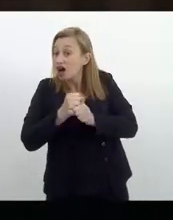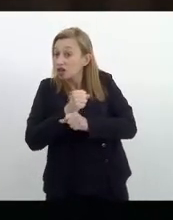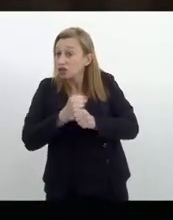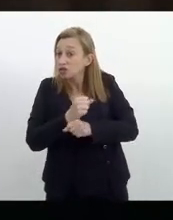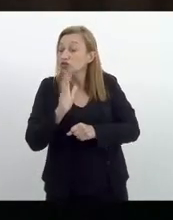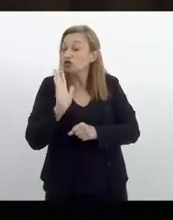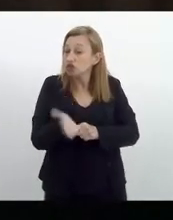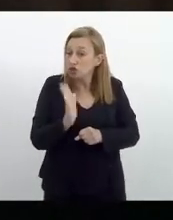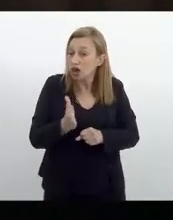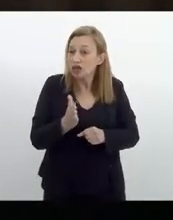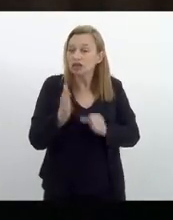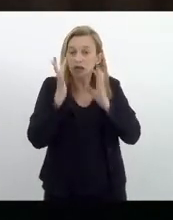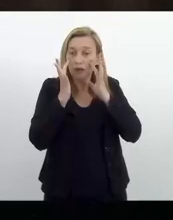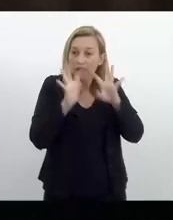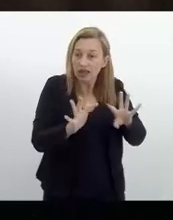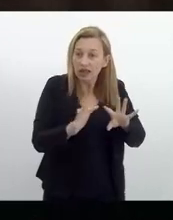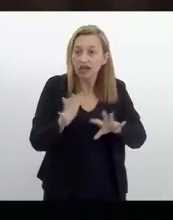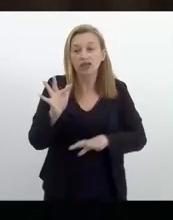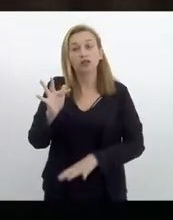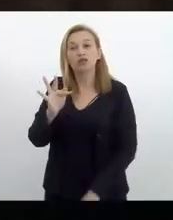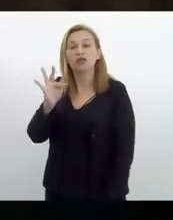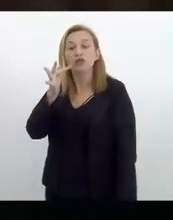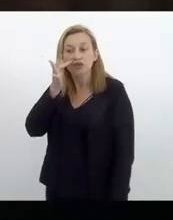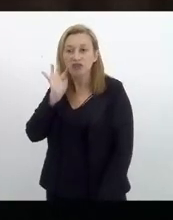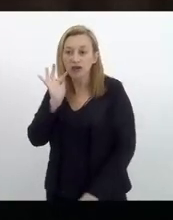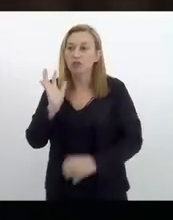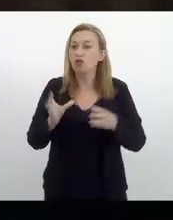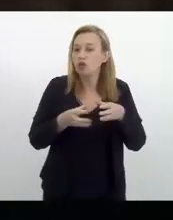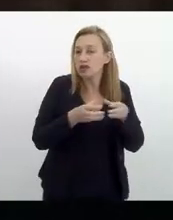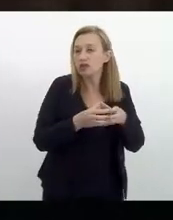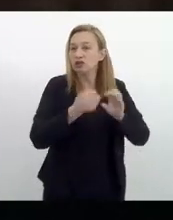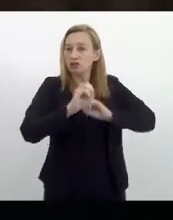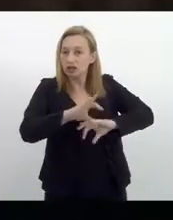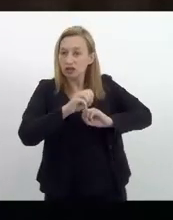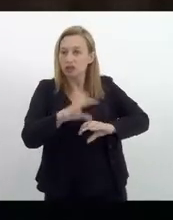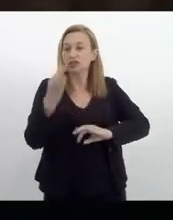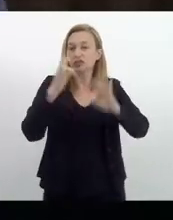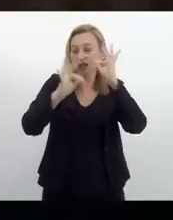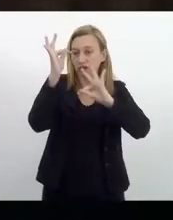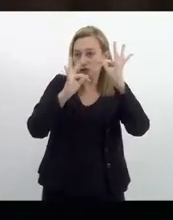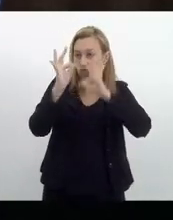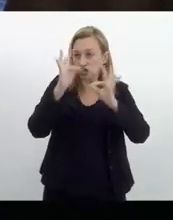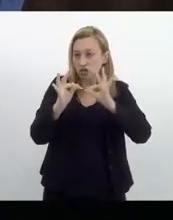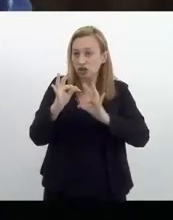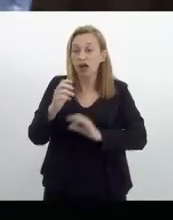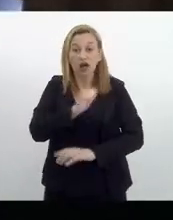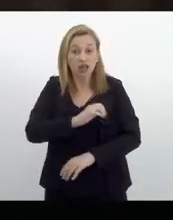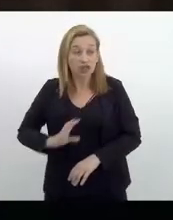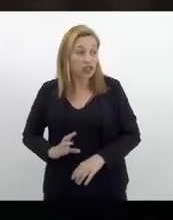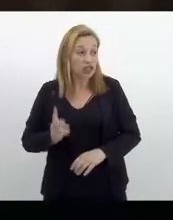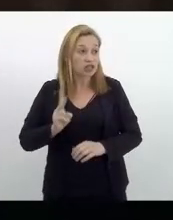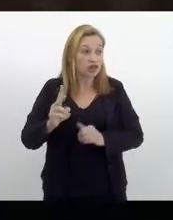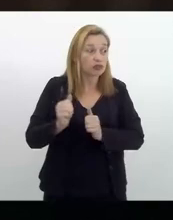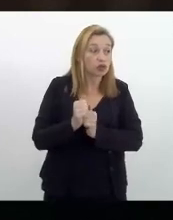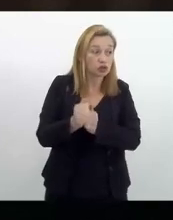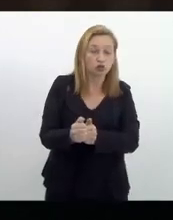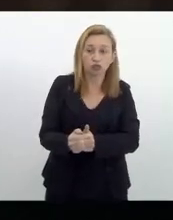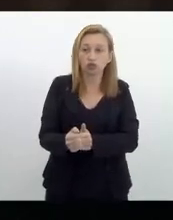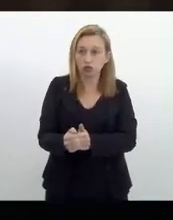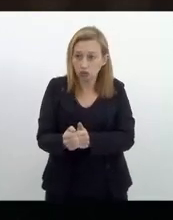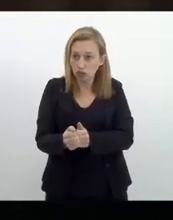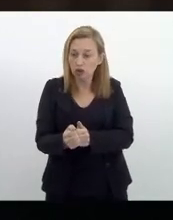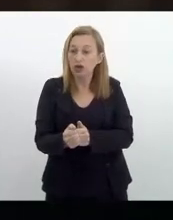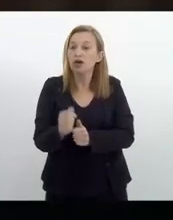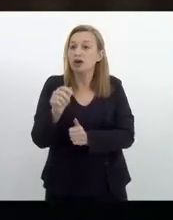que nós temos alertado, Flávio, na Comissão de Educação, na Comissão de Ciência e Tecnologia sobre o problema da UESO. O André Ciliano tem participado como protagonista, como